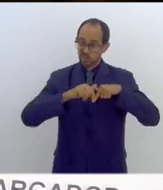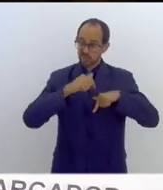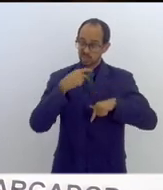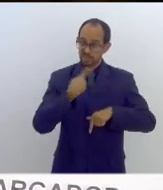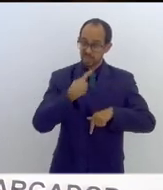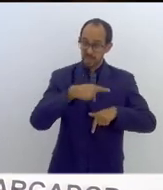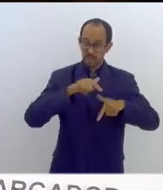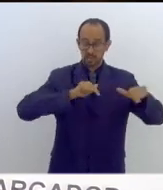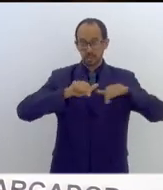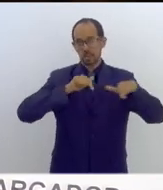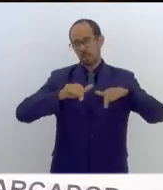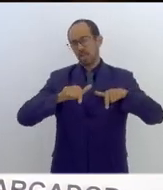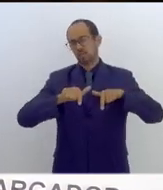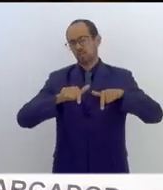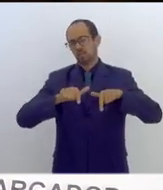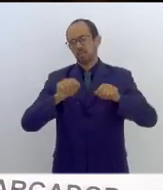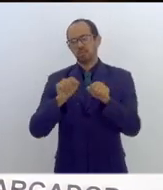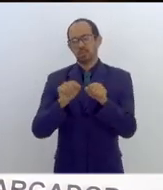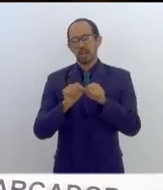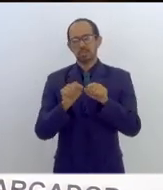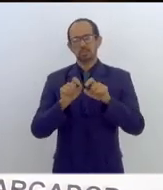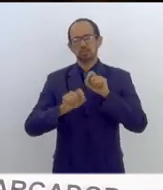ele faz